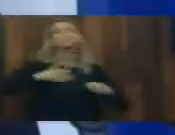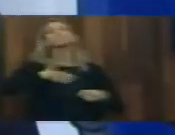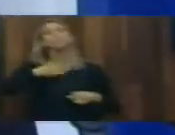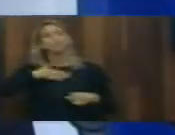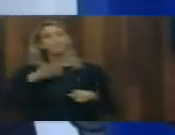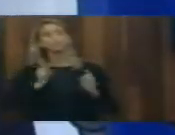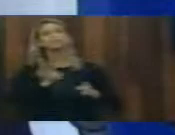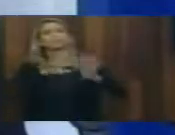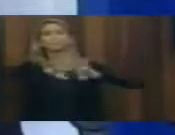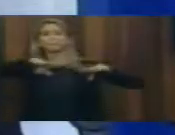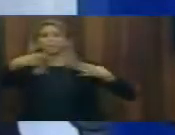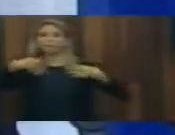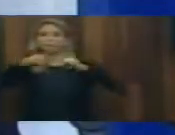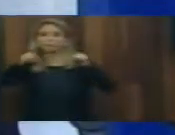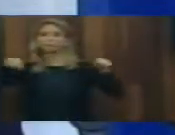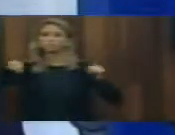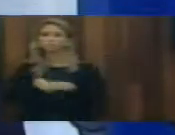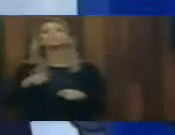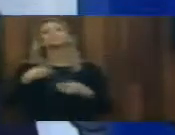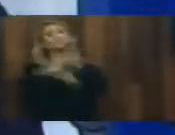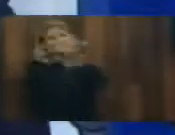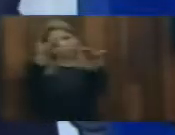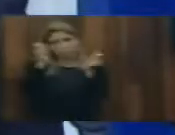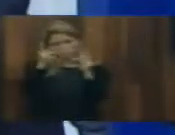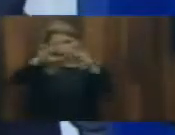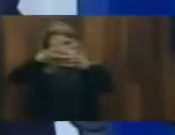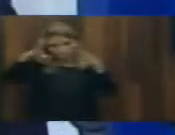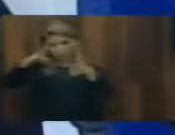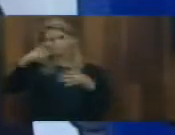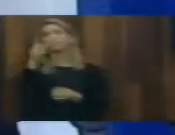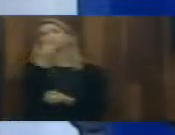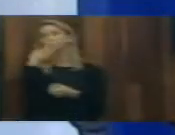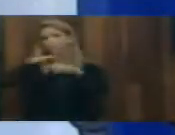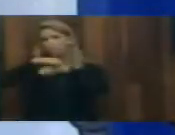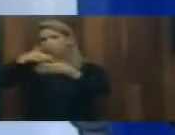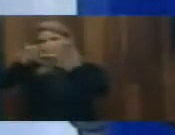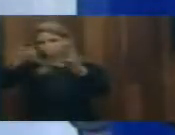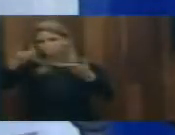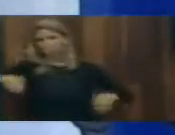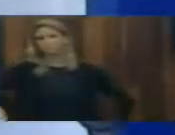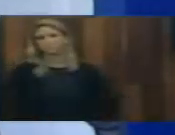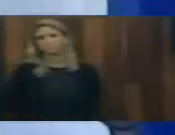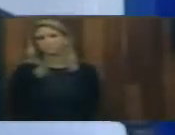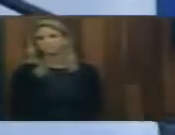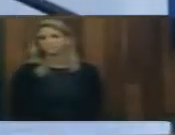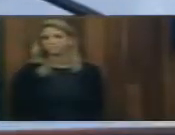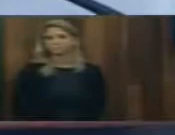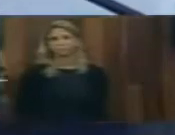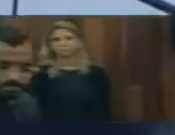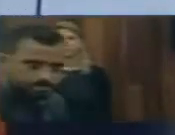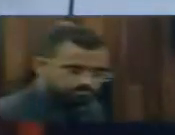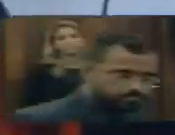meu gabinete, que o gabinete é de vocês. Sem mais, uma boa noite a todos.